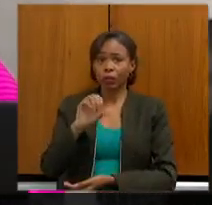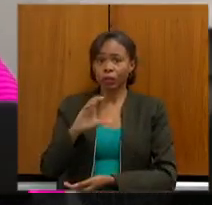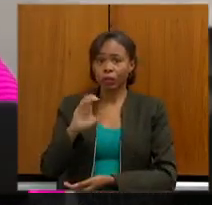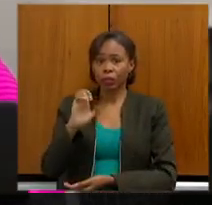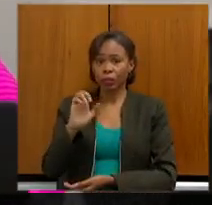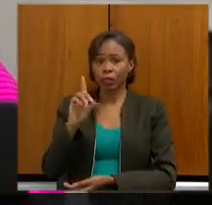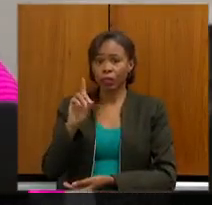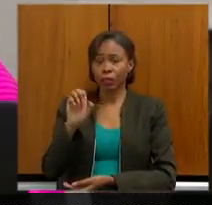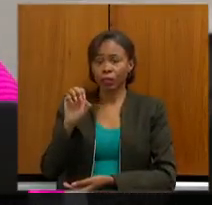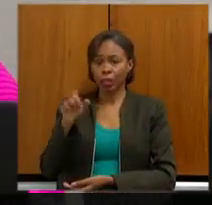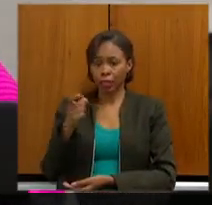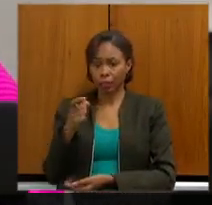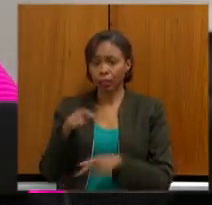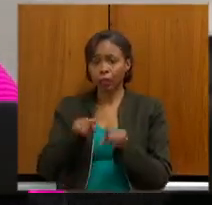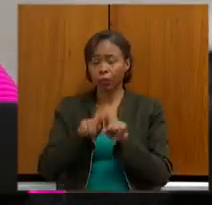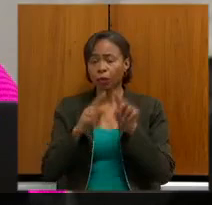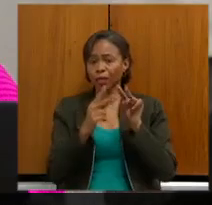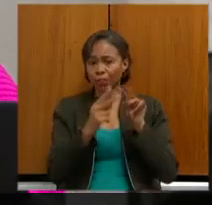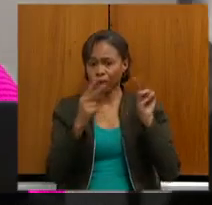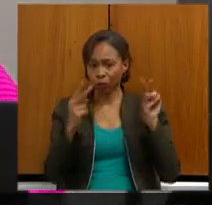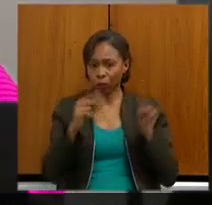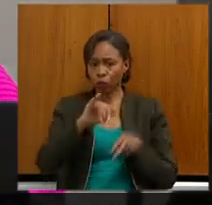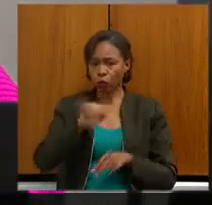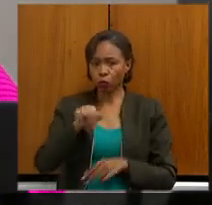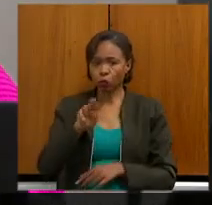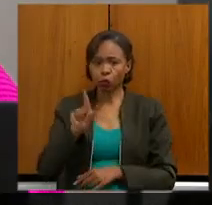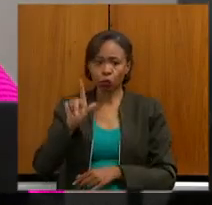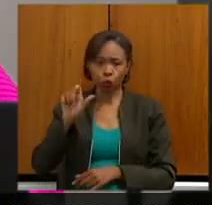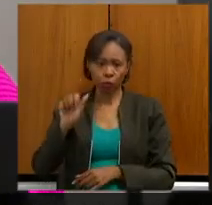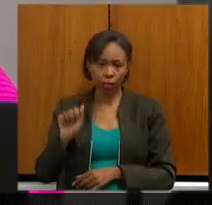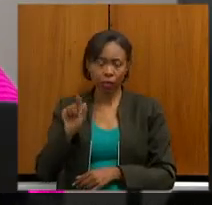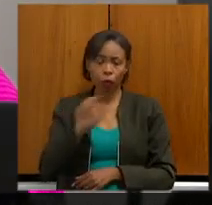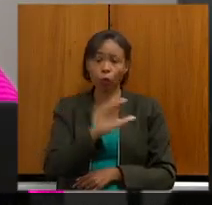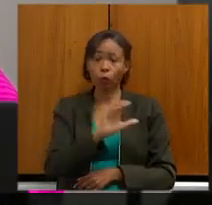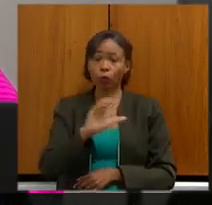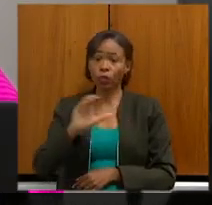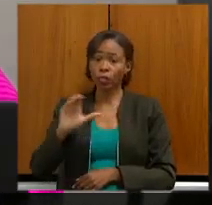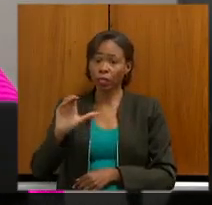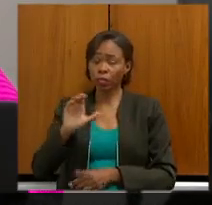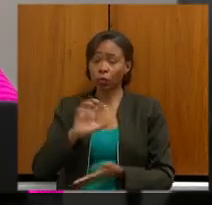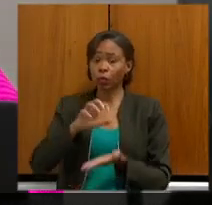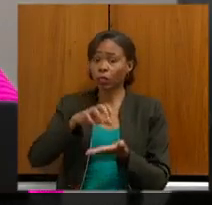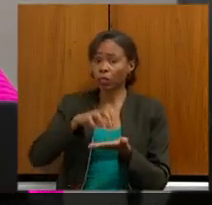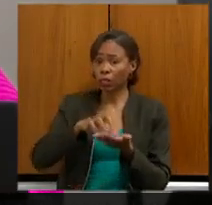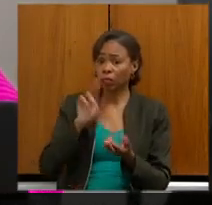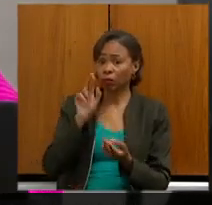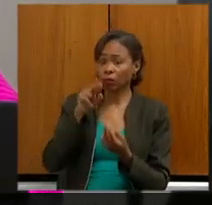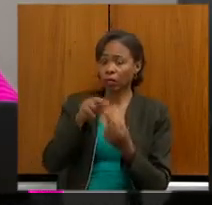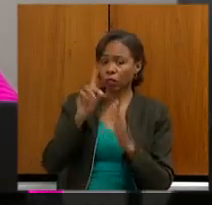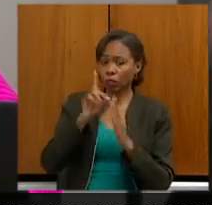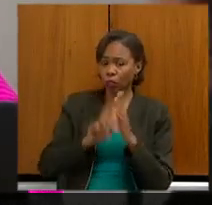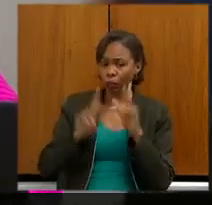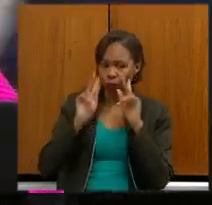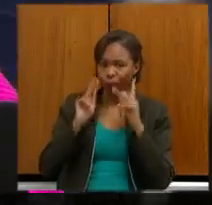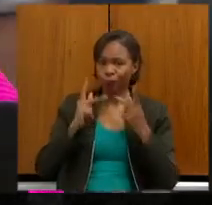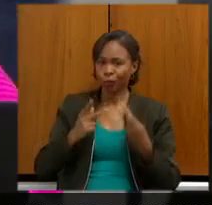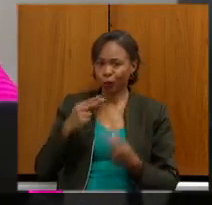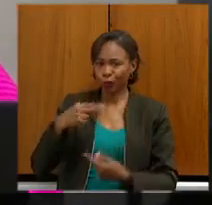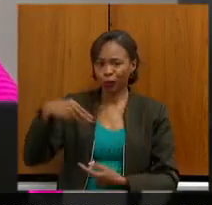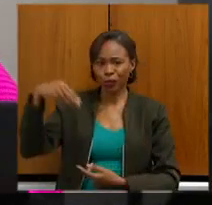também de forma remota a senhora Julia Veloso dos Santos coordenadora do centro de referência em Direitos Humanos Norte